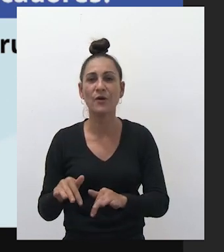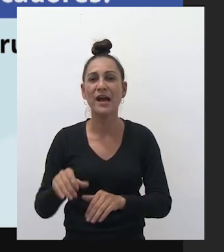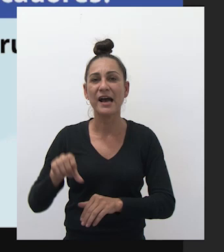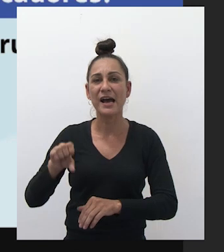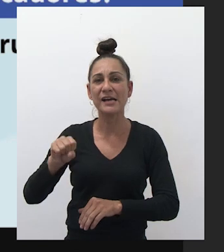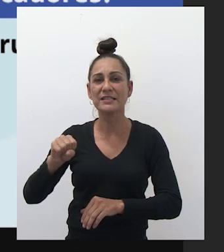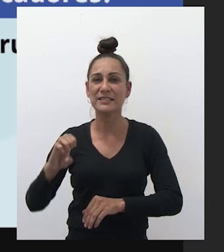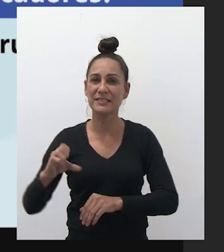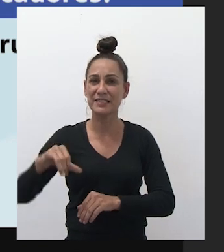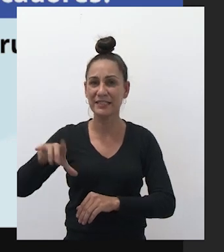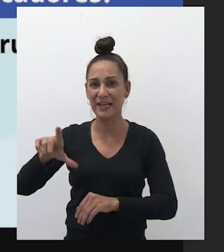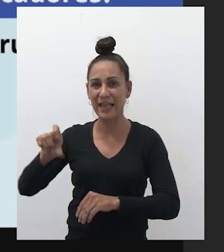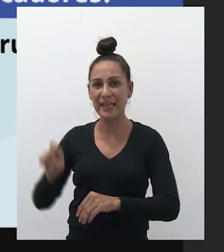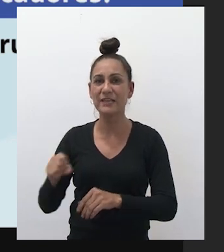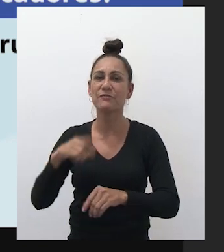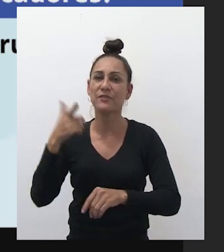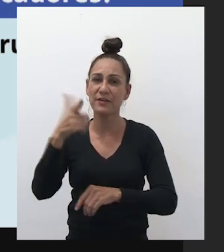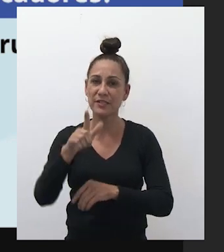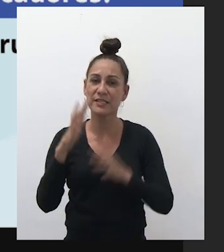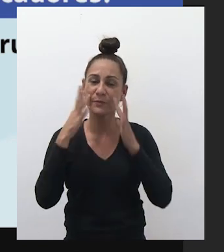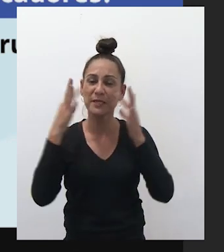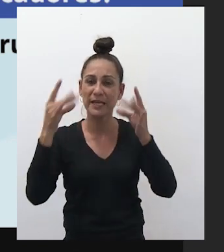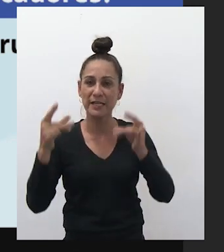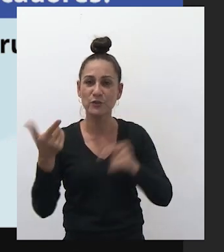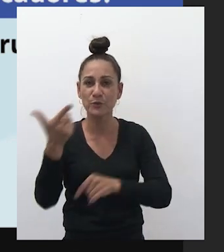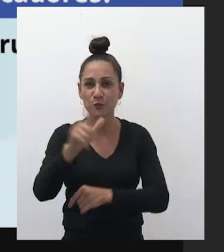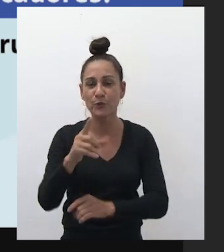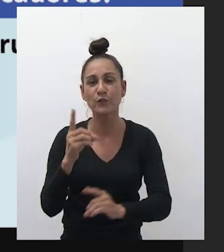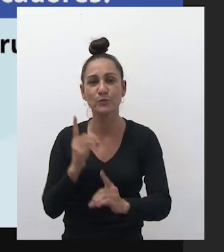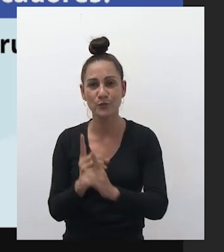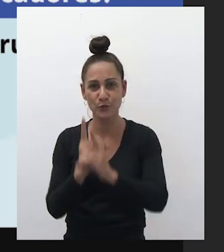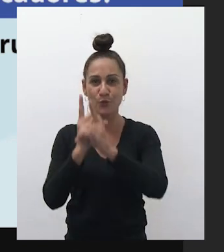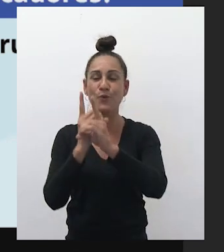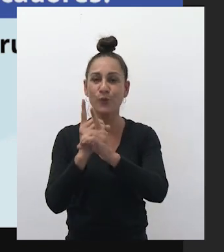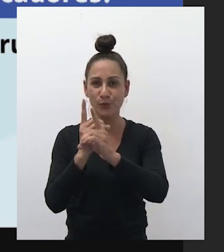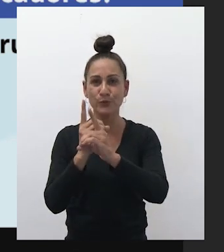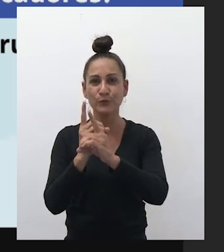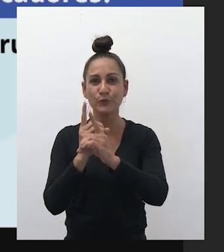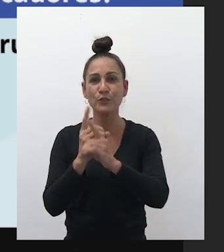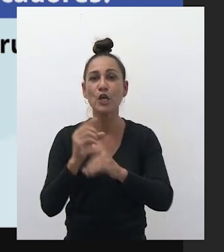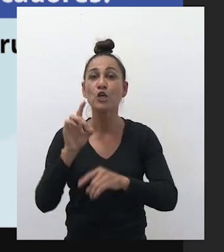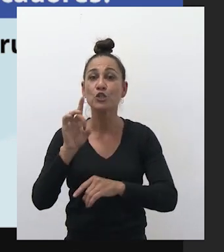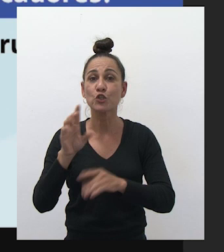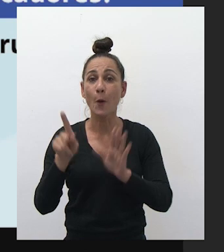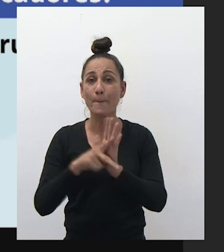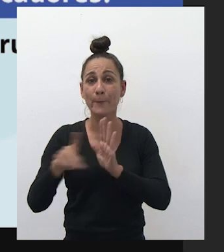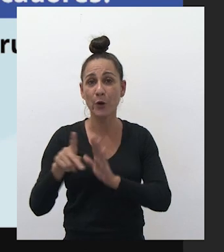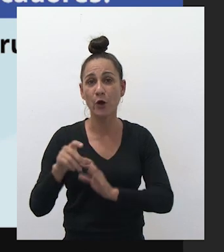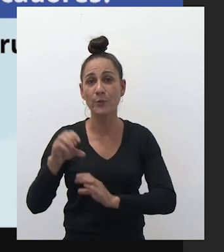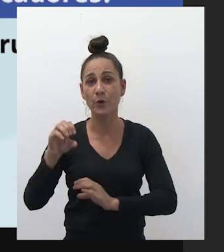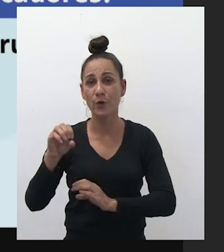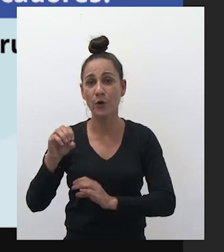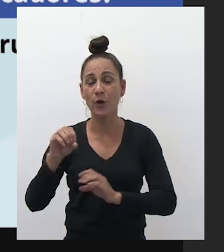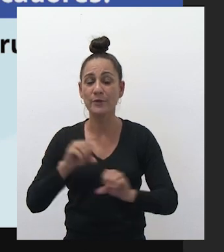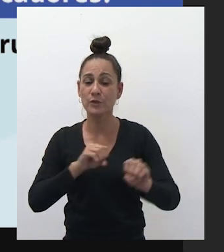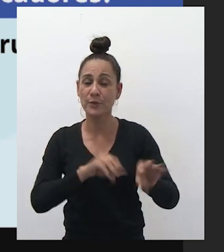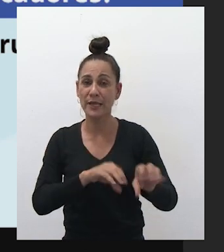vai falar dos próximos encontros, mas me parece que vocês terão um encontro específico aí sobre ODS relacionado à educação.